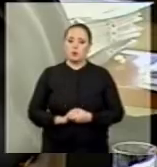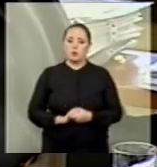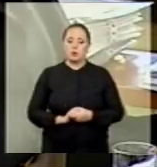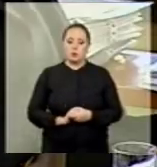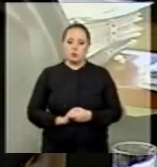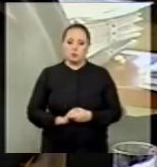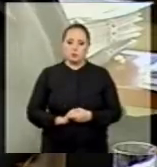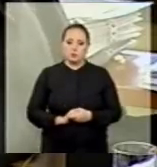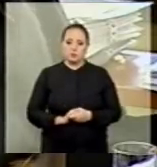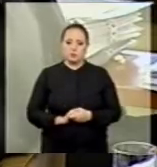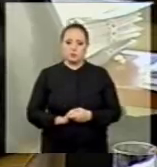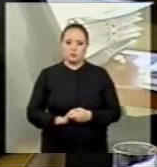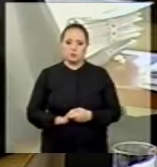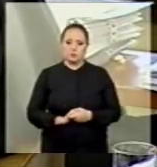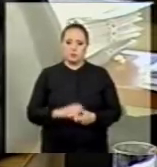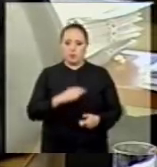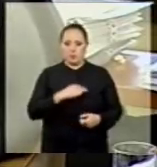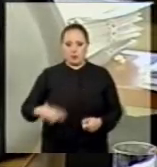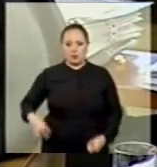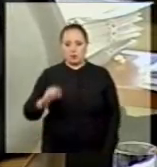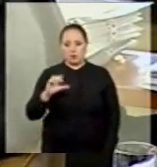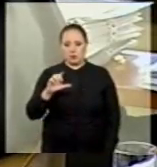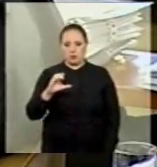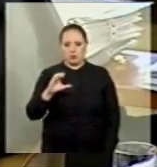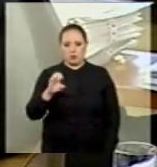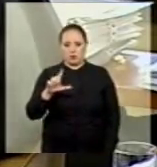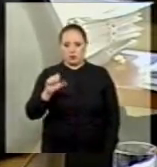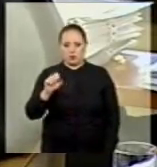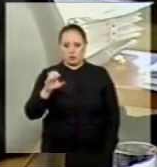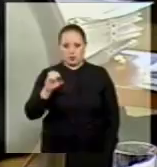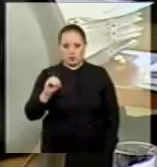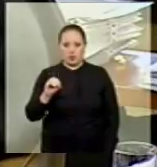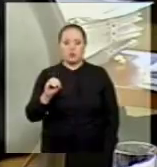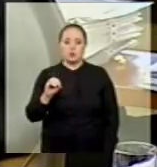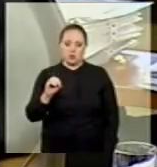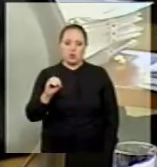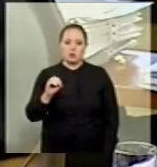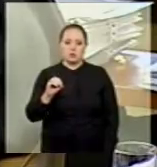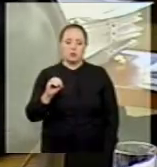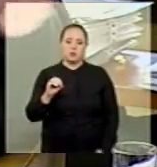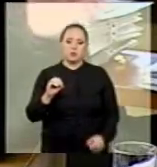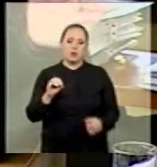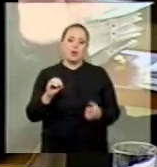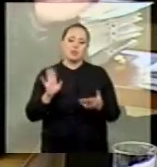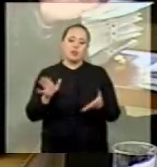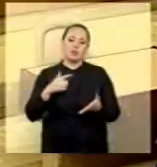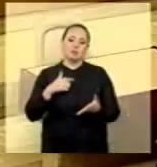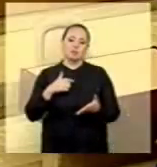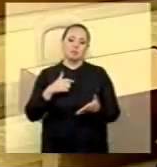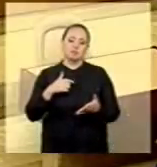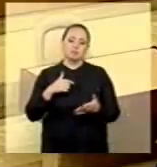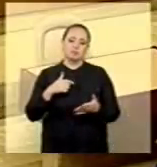Celso gentilmente me disse que também já gostaria de proferir o voto na sessão de hoje. Sim. E eu já disse a